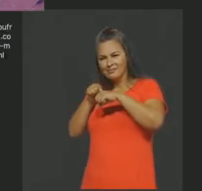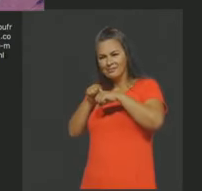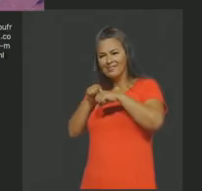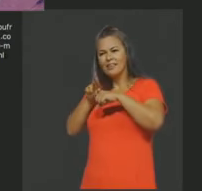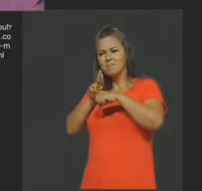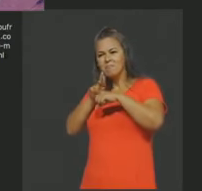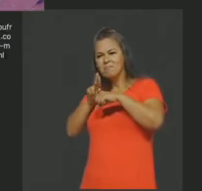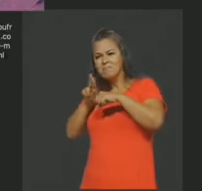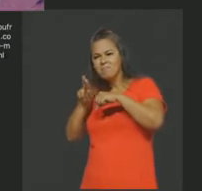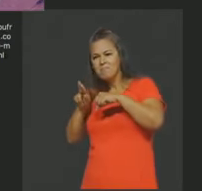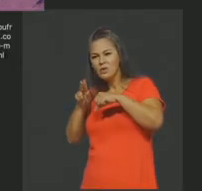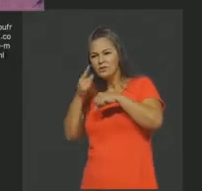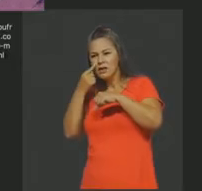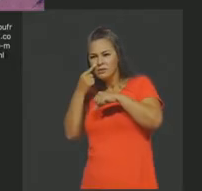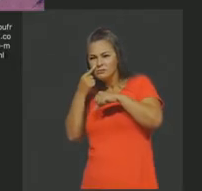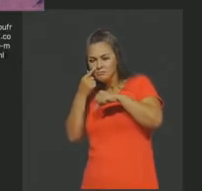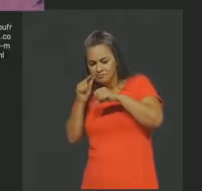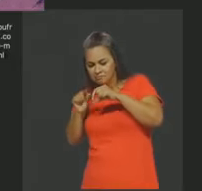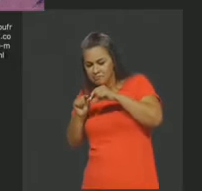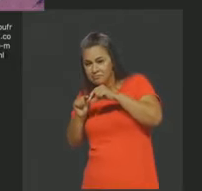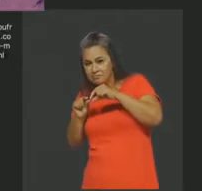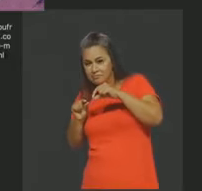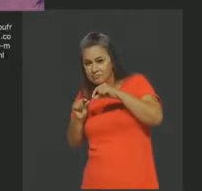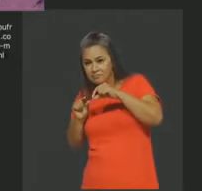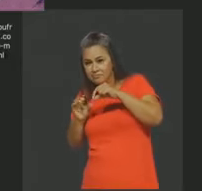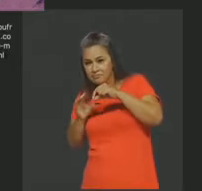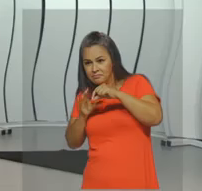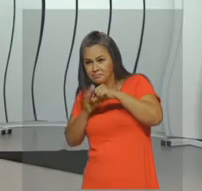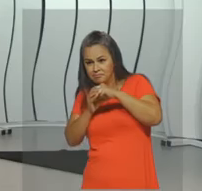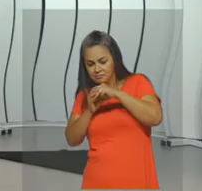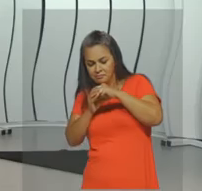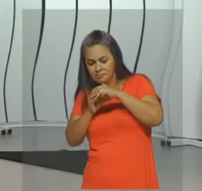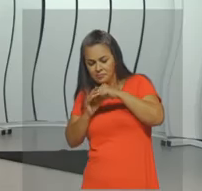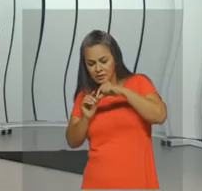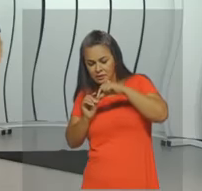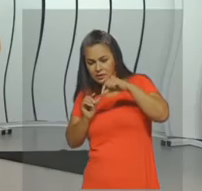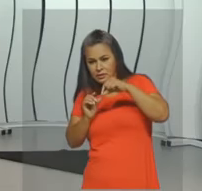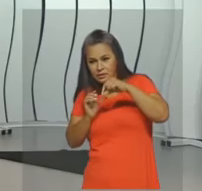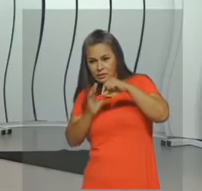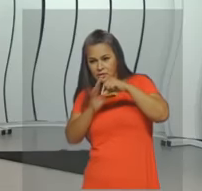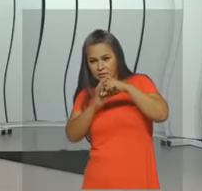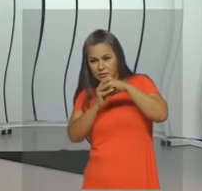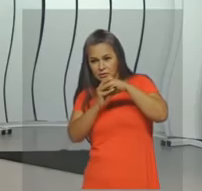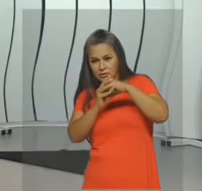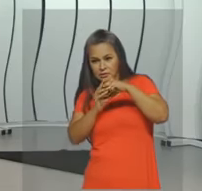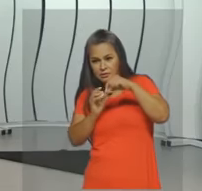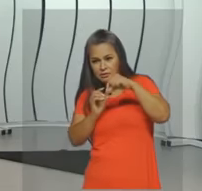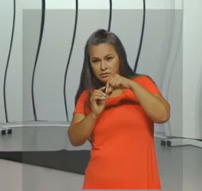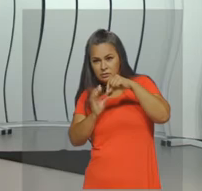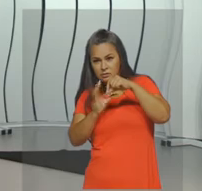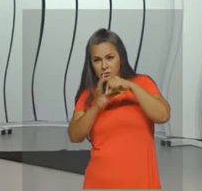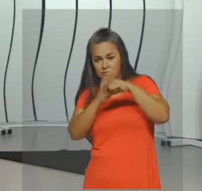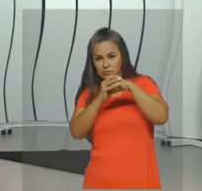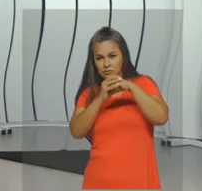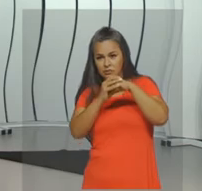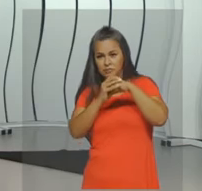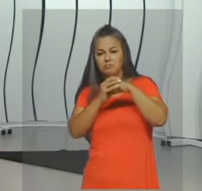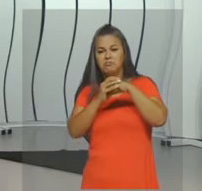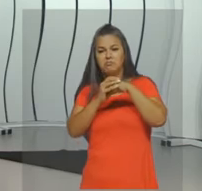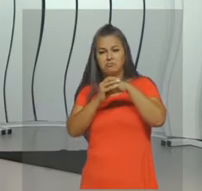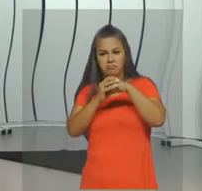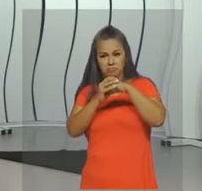também envolvida por outra membrana. Essa membrana de tecido conjuntivo é importante, que ela é vascularizada e ela vai,